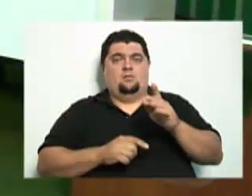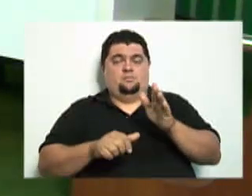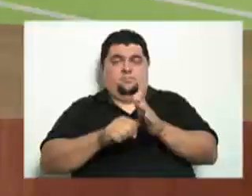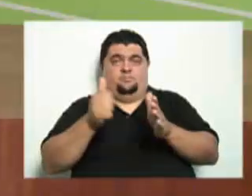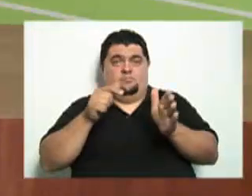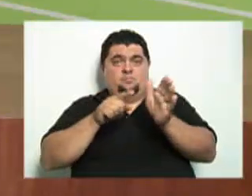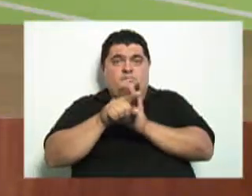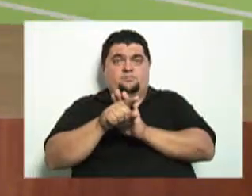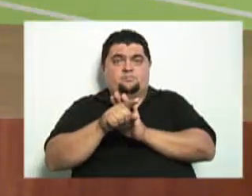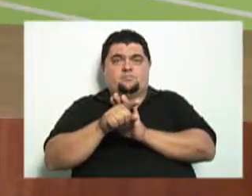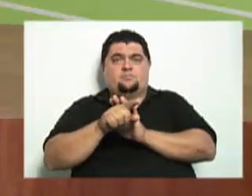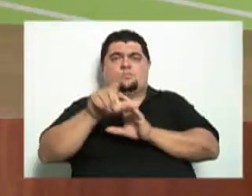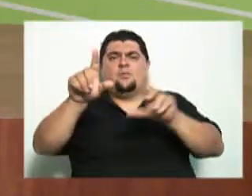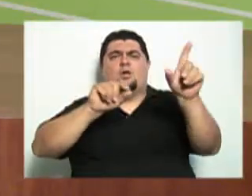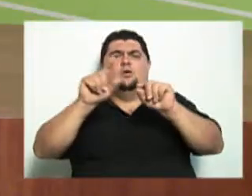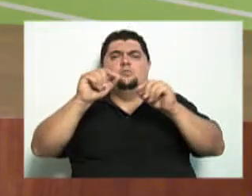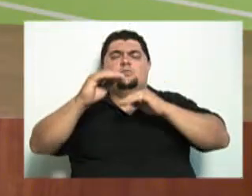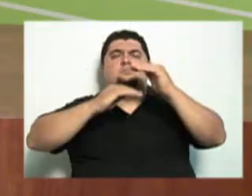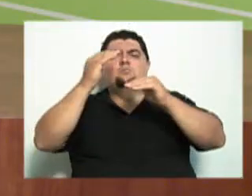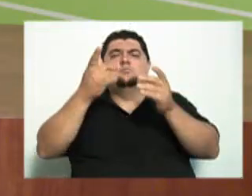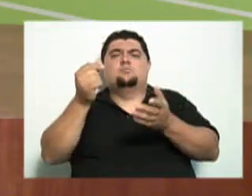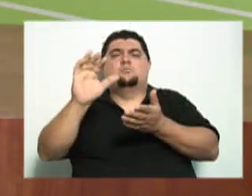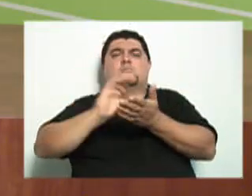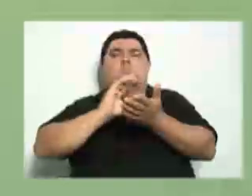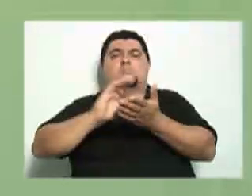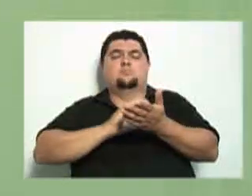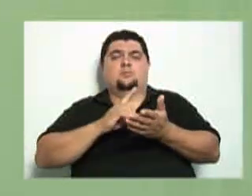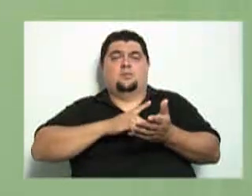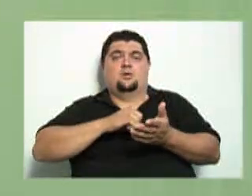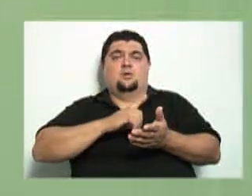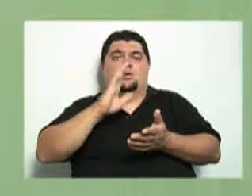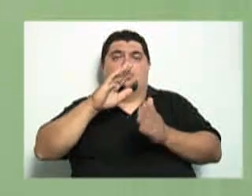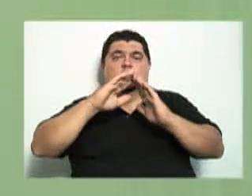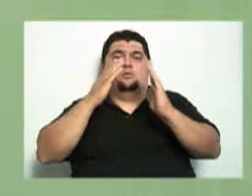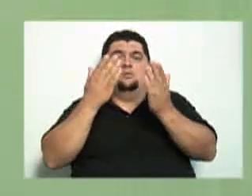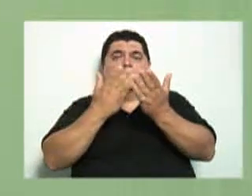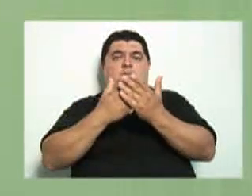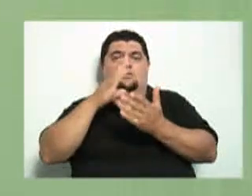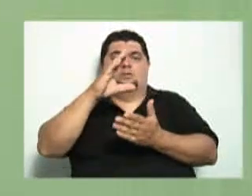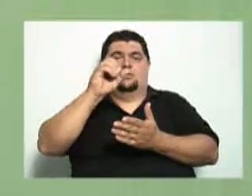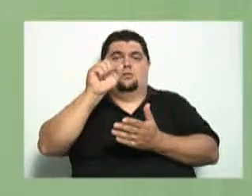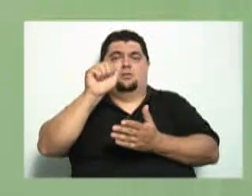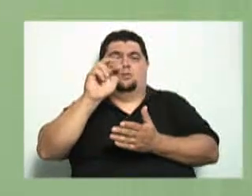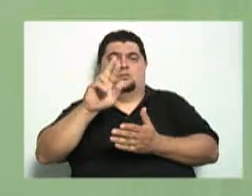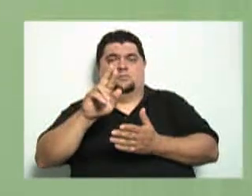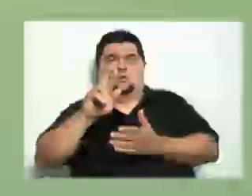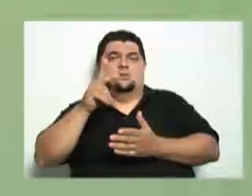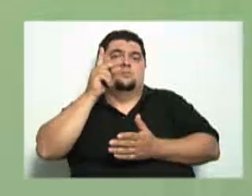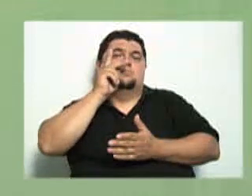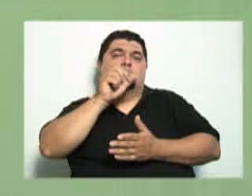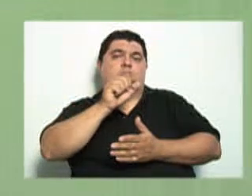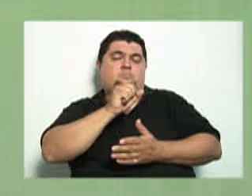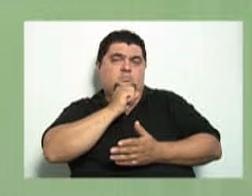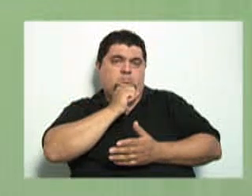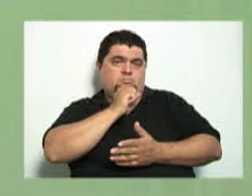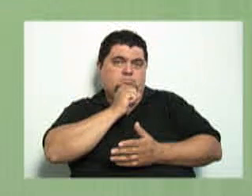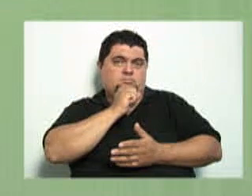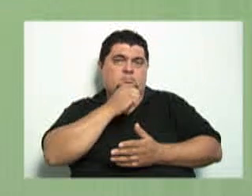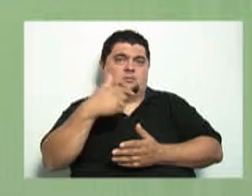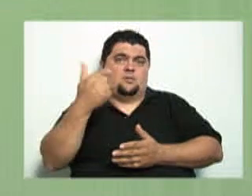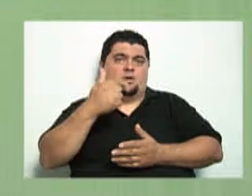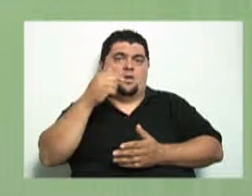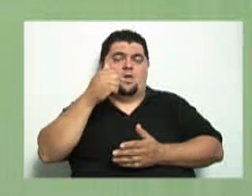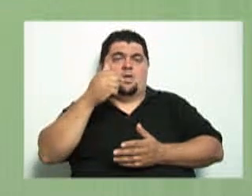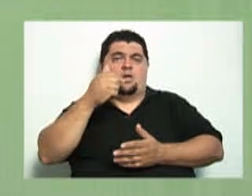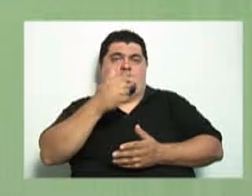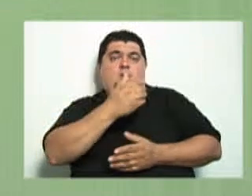1, defina desenvolvimento econômico, temos participação da Escola César Freitas Cassol de Porto Velho. Segundo a aluna